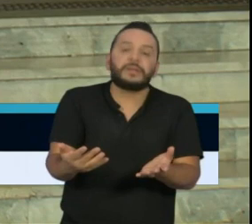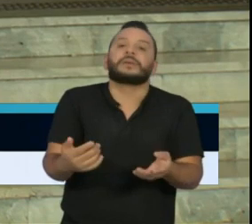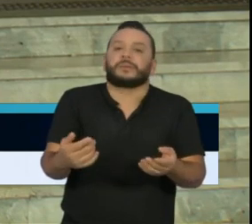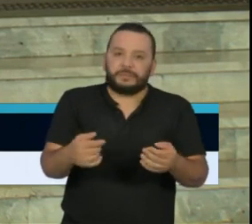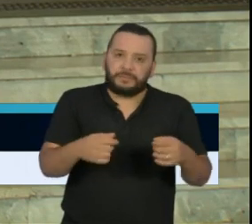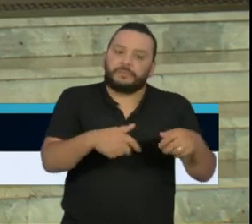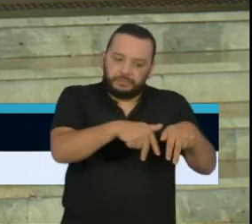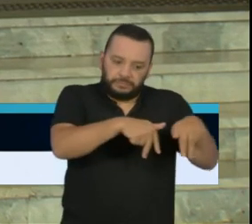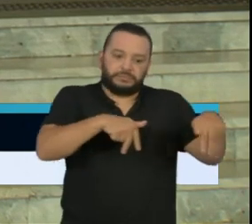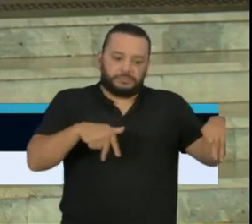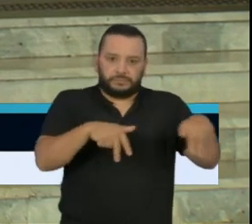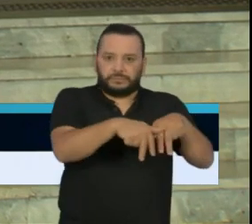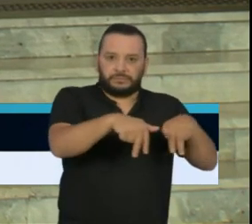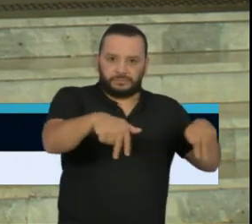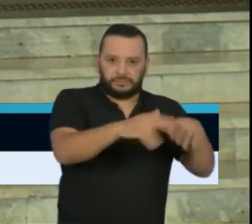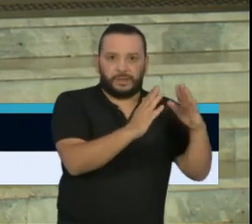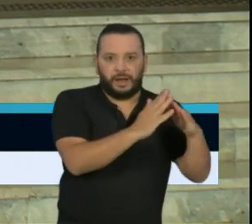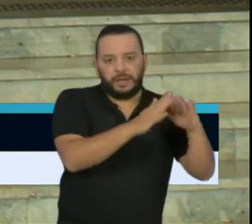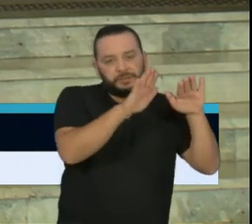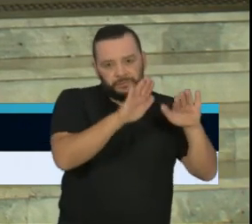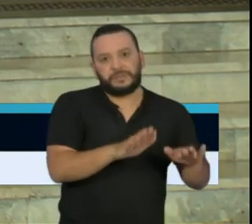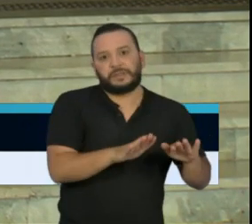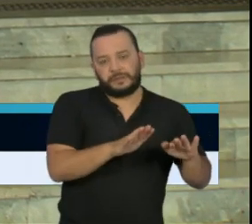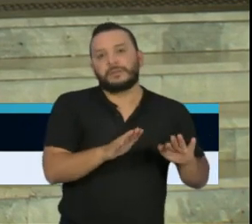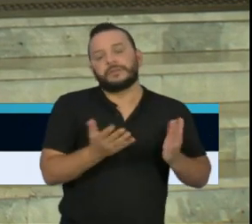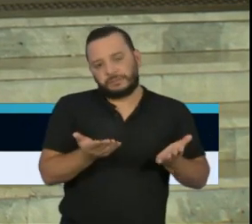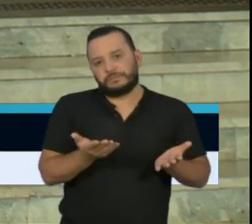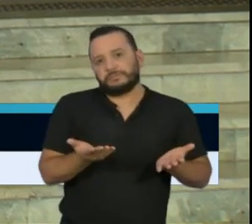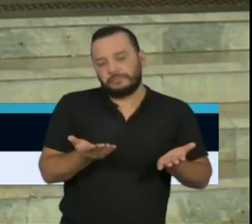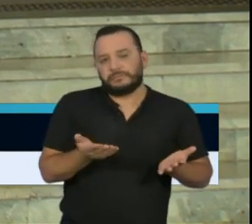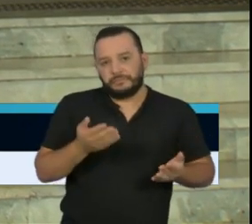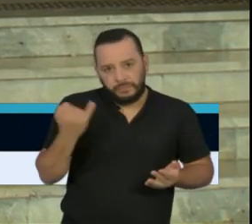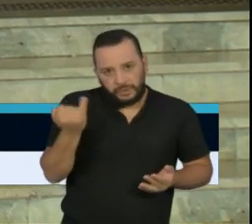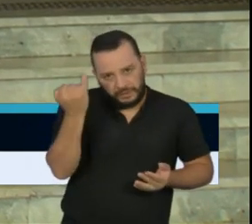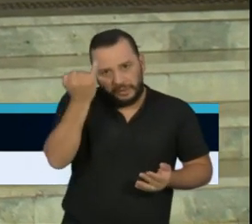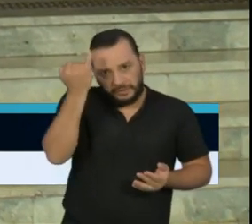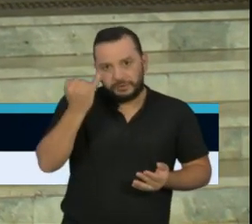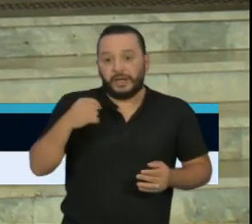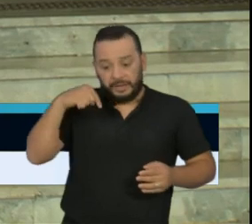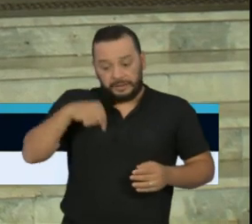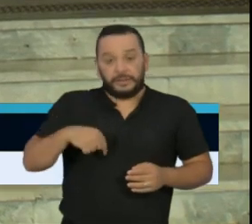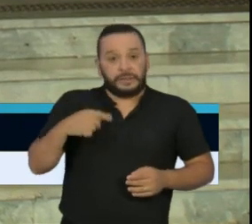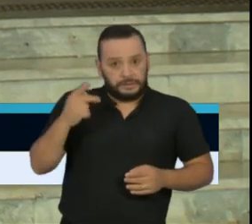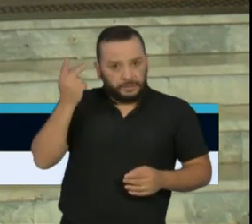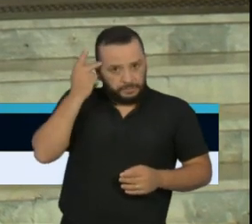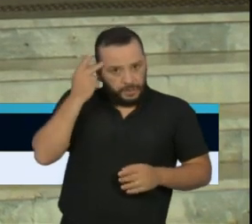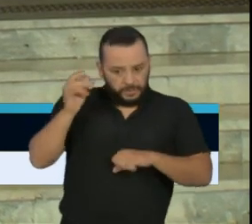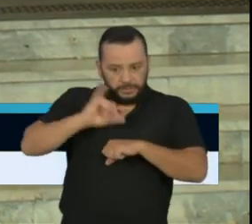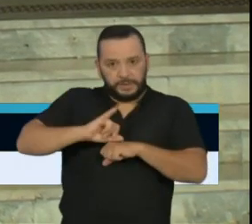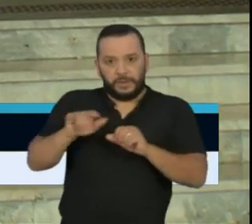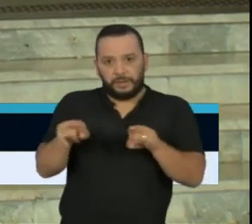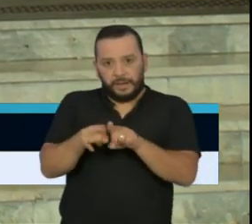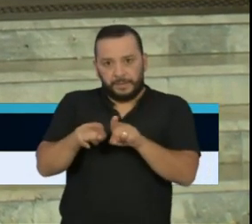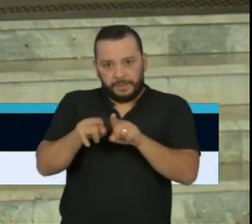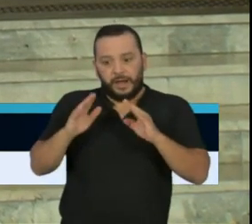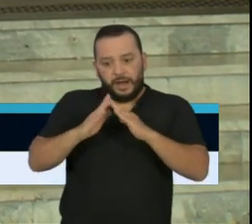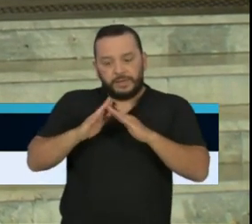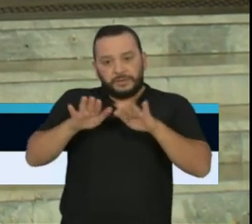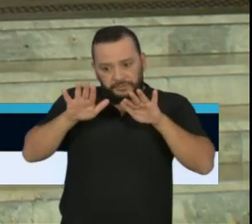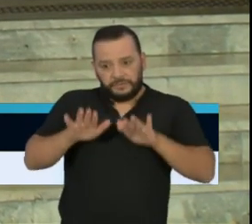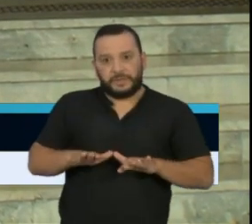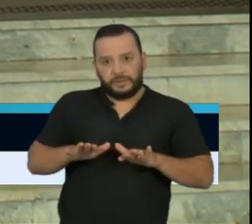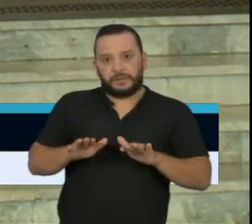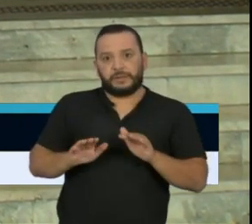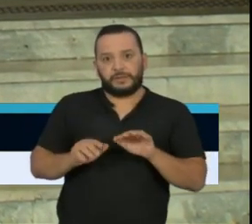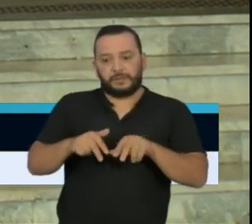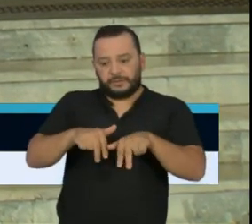distanciamento social que foi feito na área metropolitana de São Paulo. O interior, isto é uma projeção, deve estar